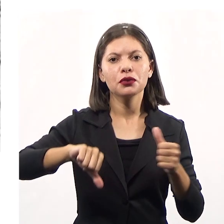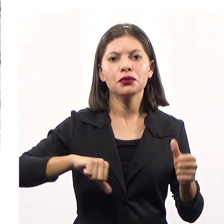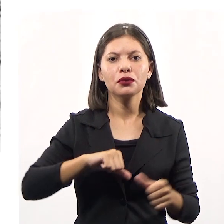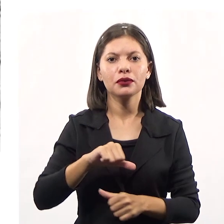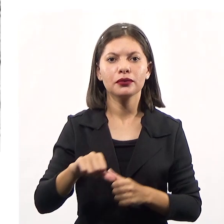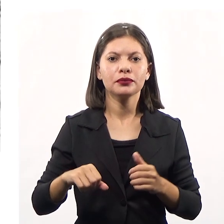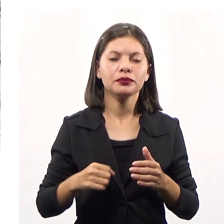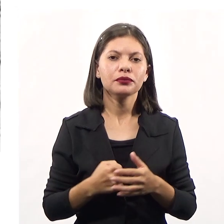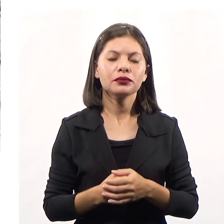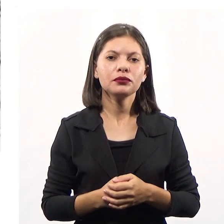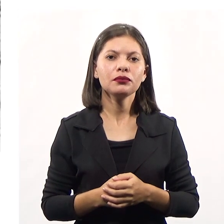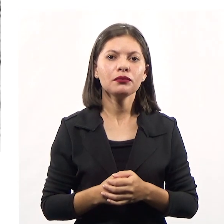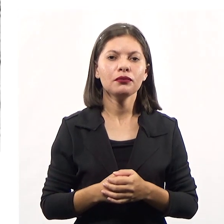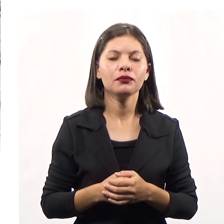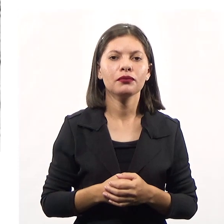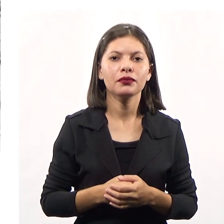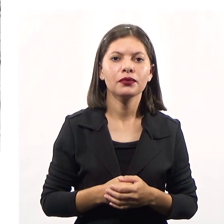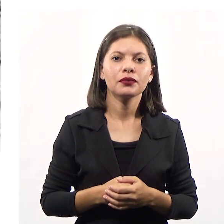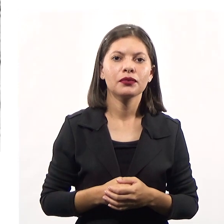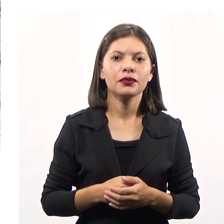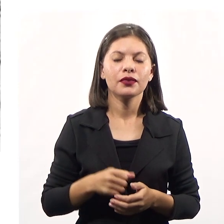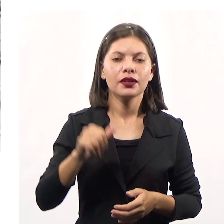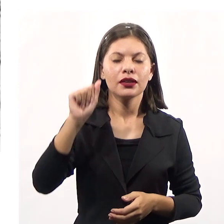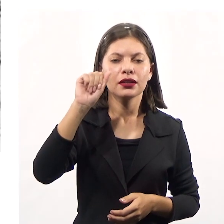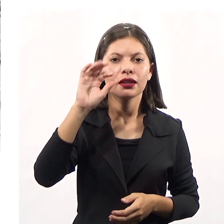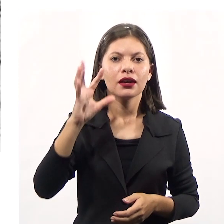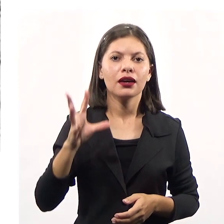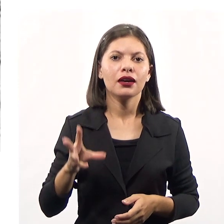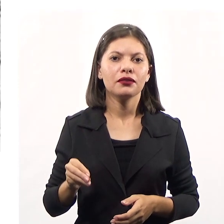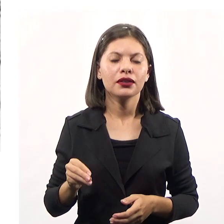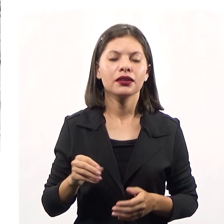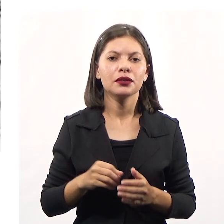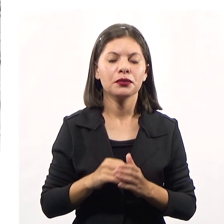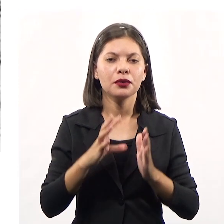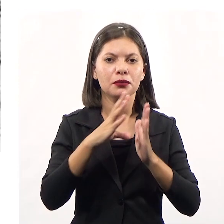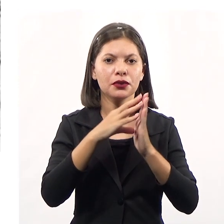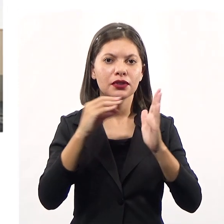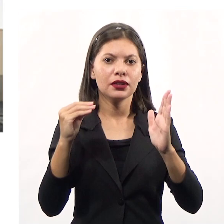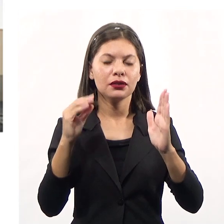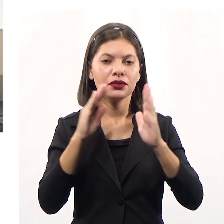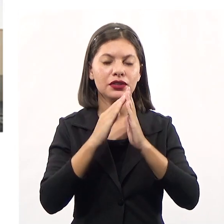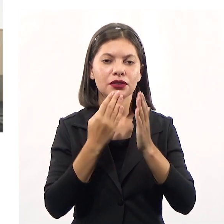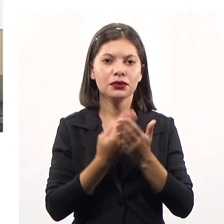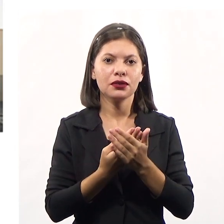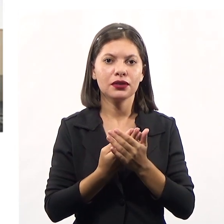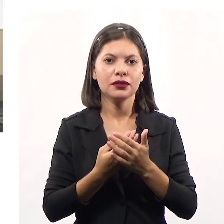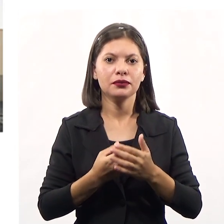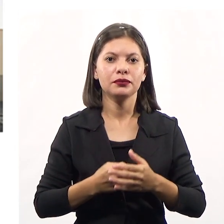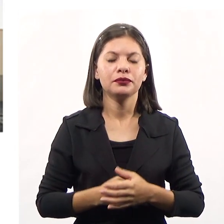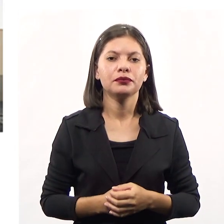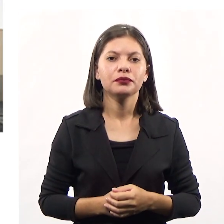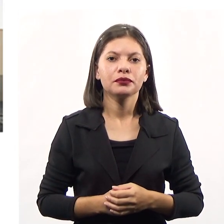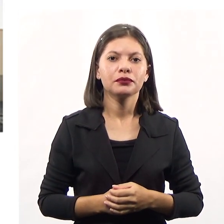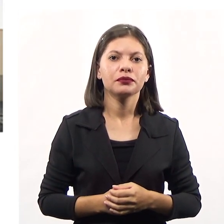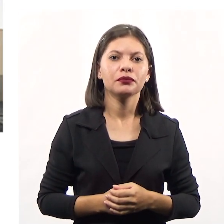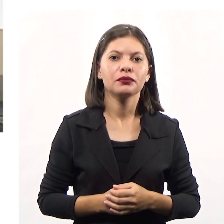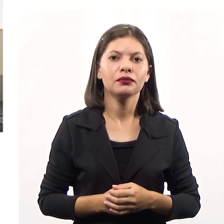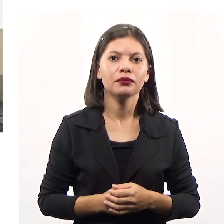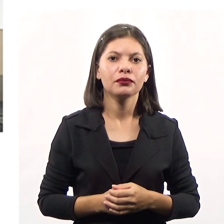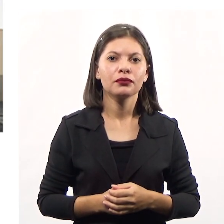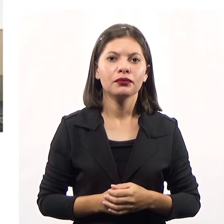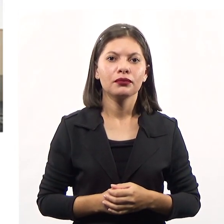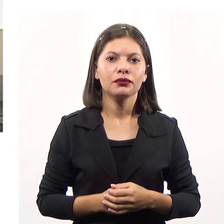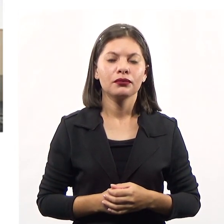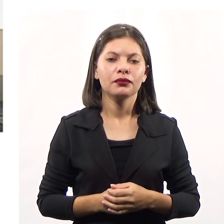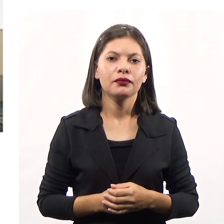África, né, nas Américas, nós vamos encontrar esses modelos de escola. E aí eu trouxe